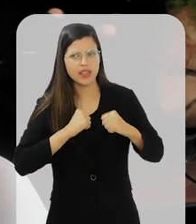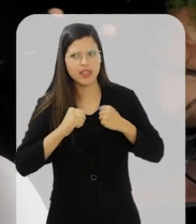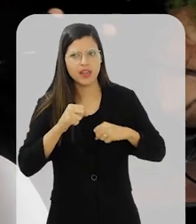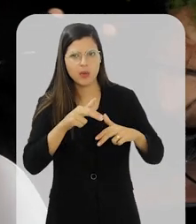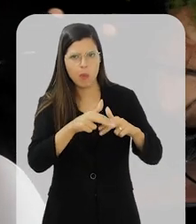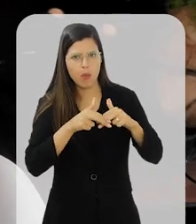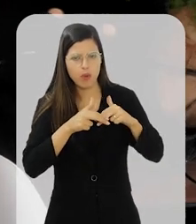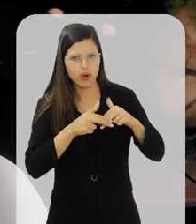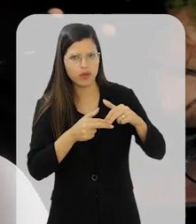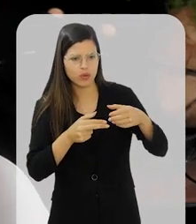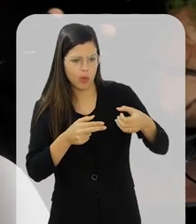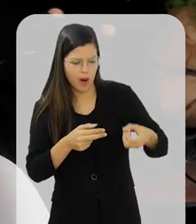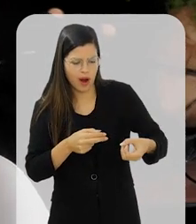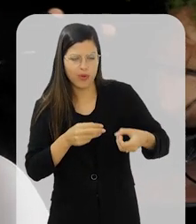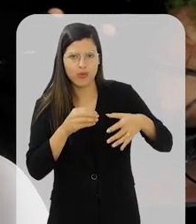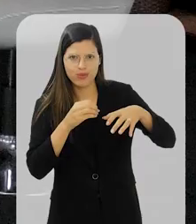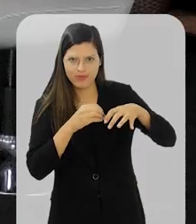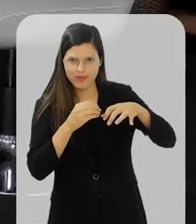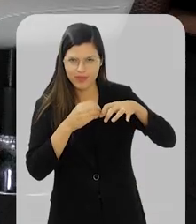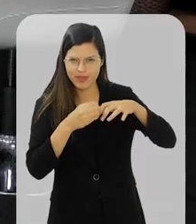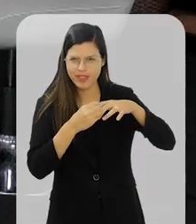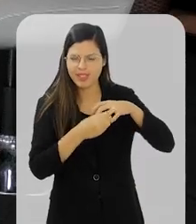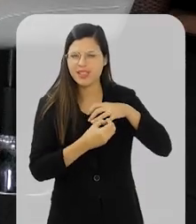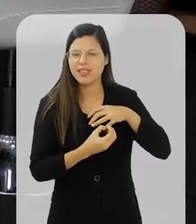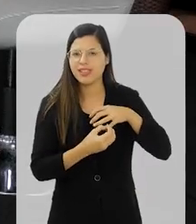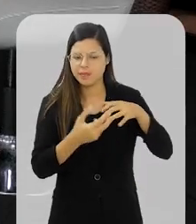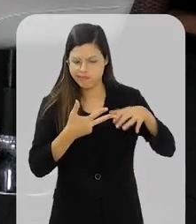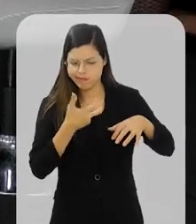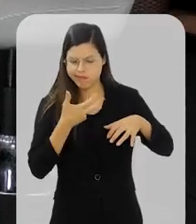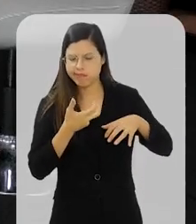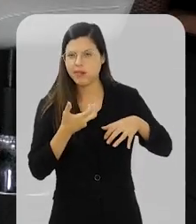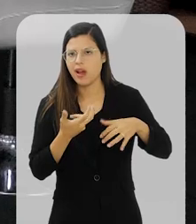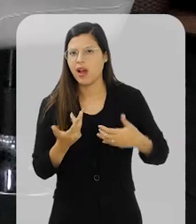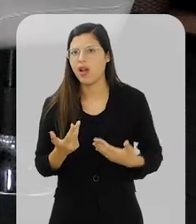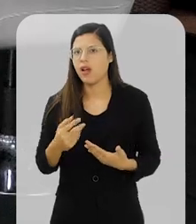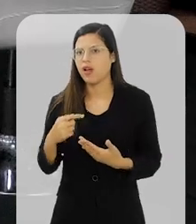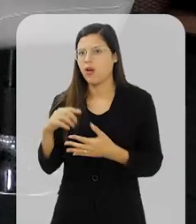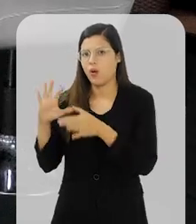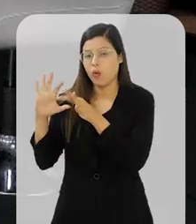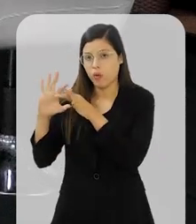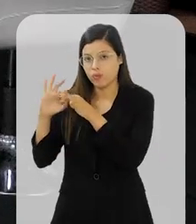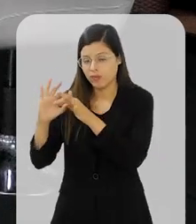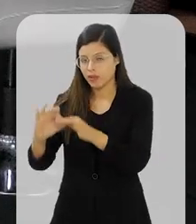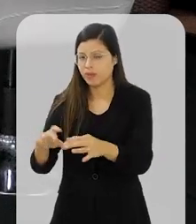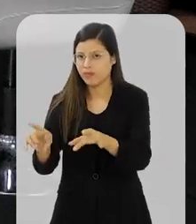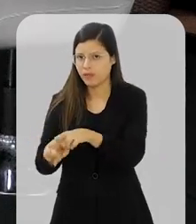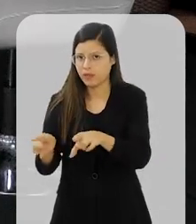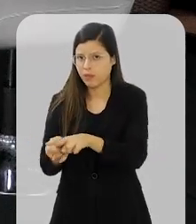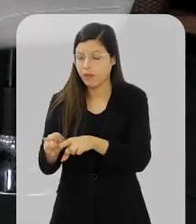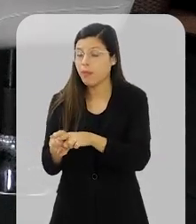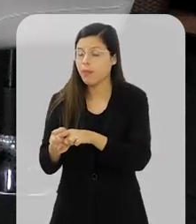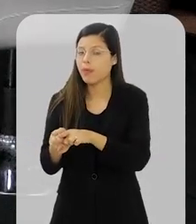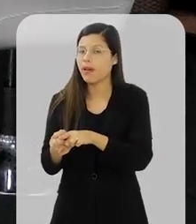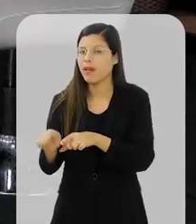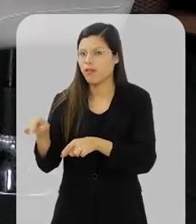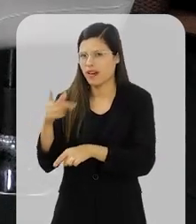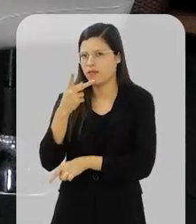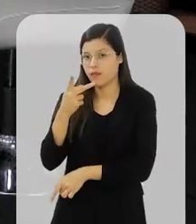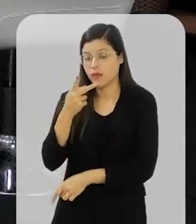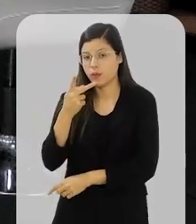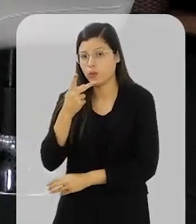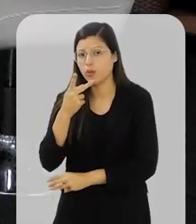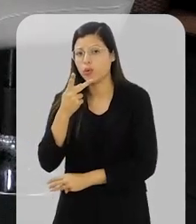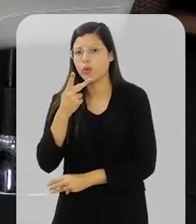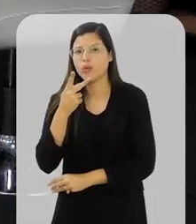extrato do caroço. Nós até fizemos uma discussão, né, contextualizando também o que a professora Cristiane falou, que